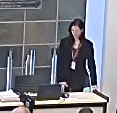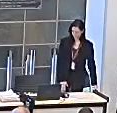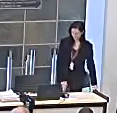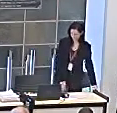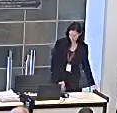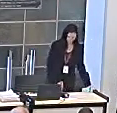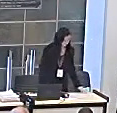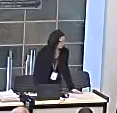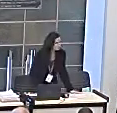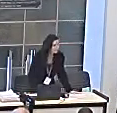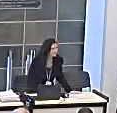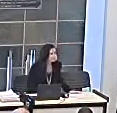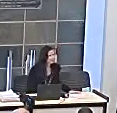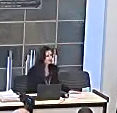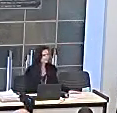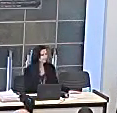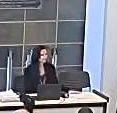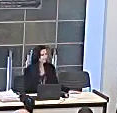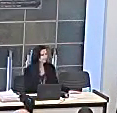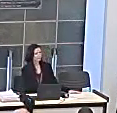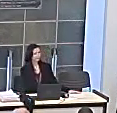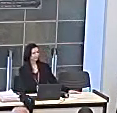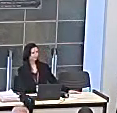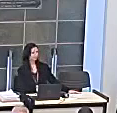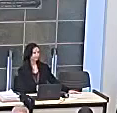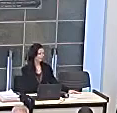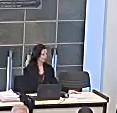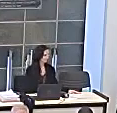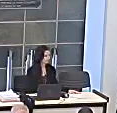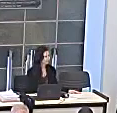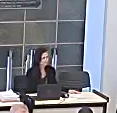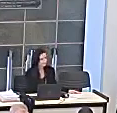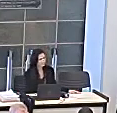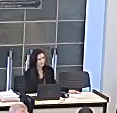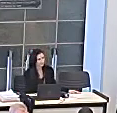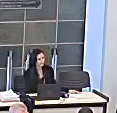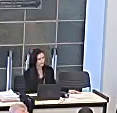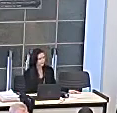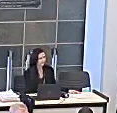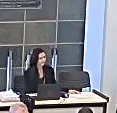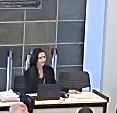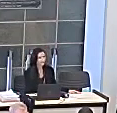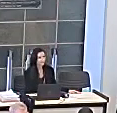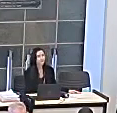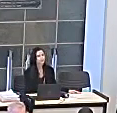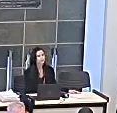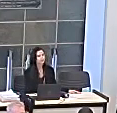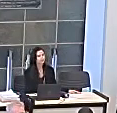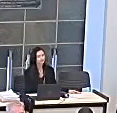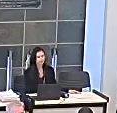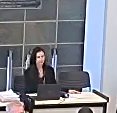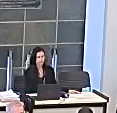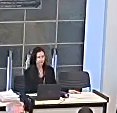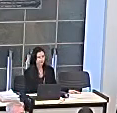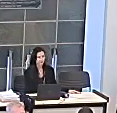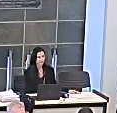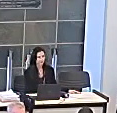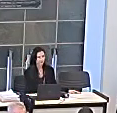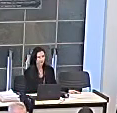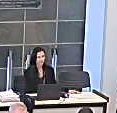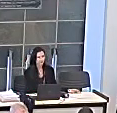até emocionada. Aprendi muito com elas, aprendo até hoje. Por minha formação hoje, eu